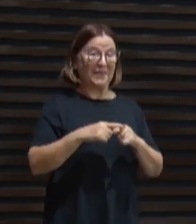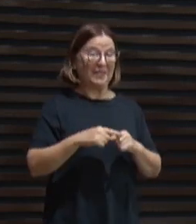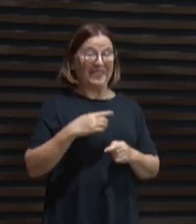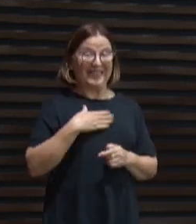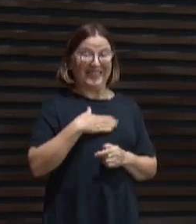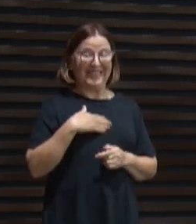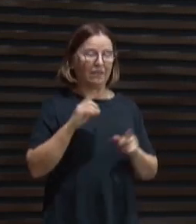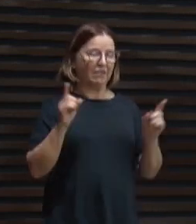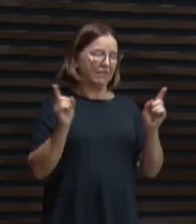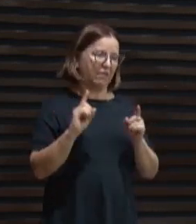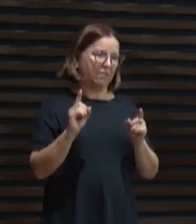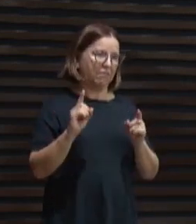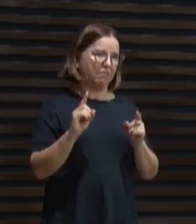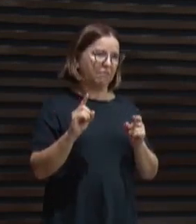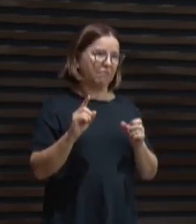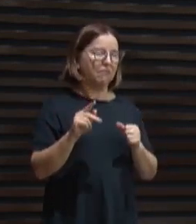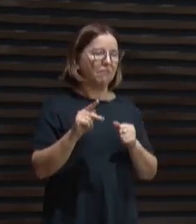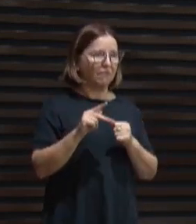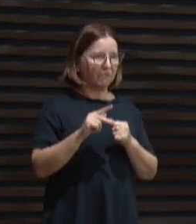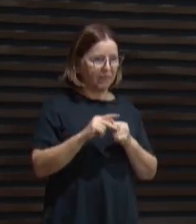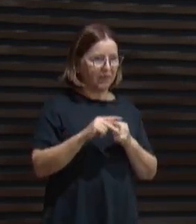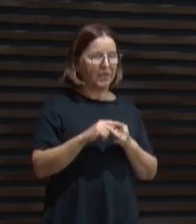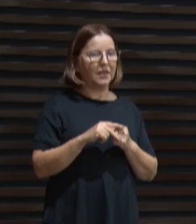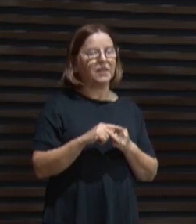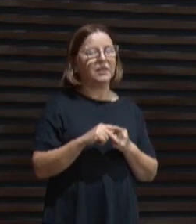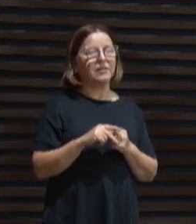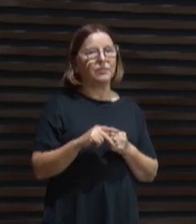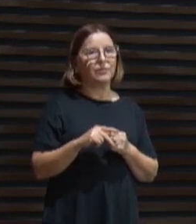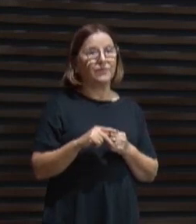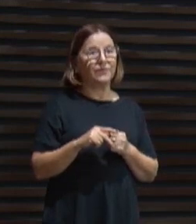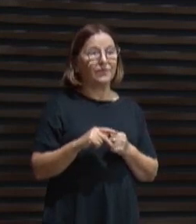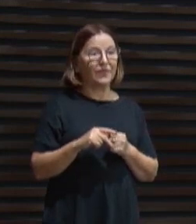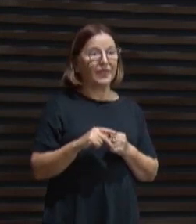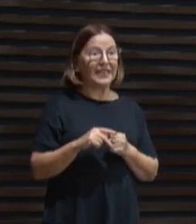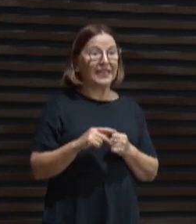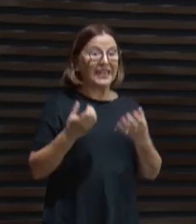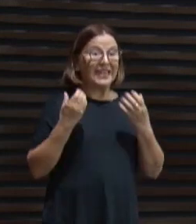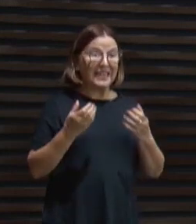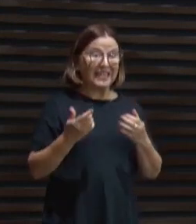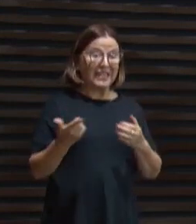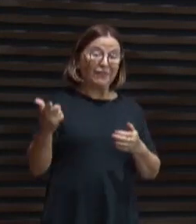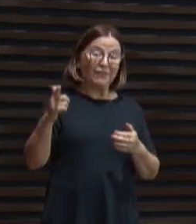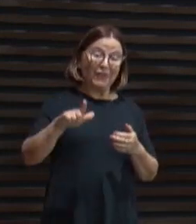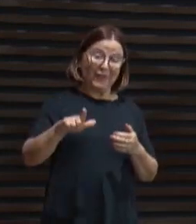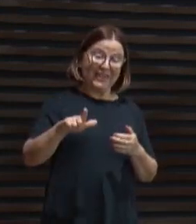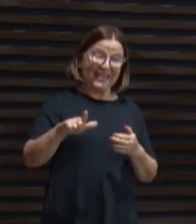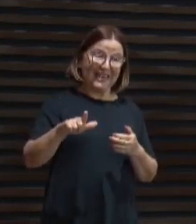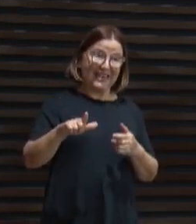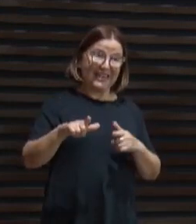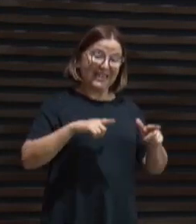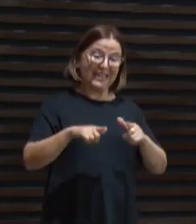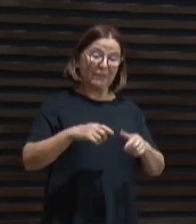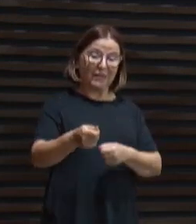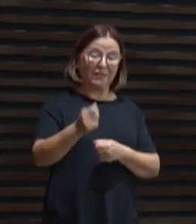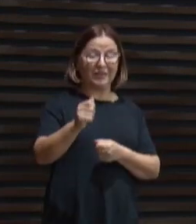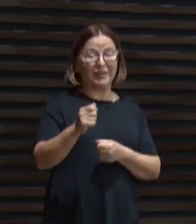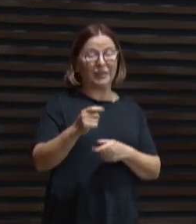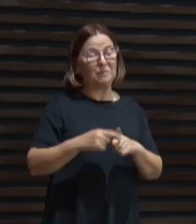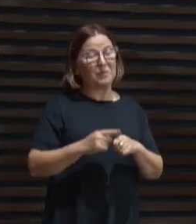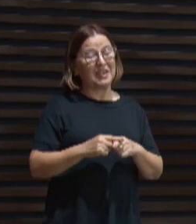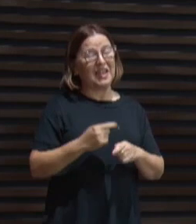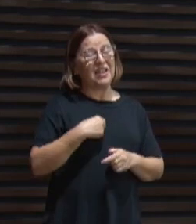Ele não estava dizendo isso, eu vou a Galileia para pescar. Eu vou voltar a ser pescador porque eu fracassei